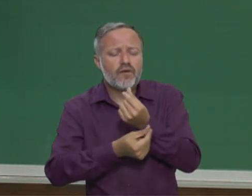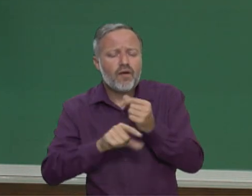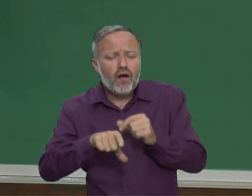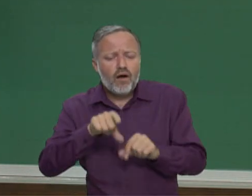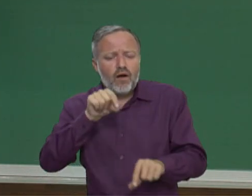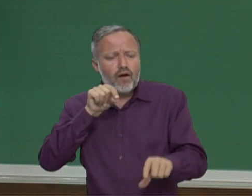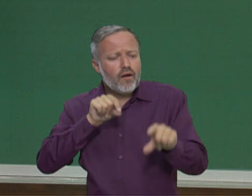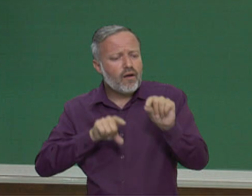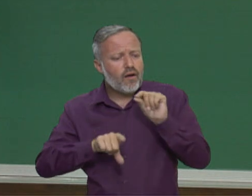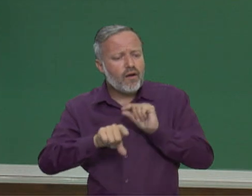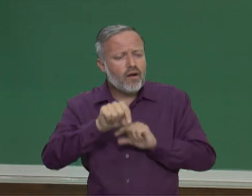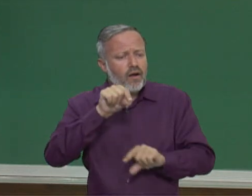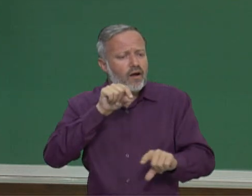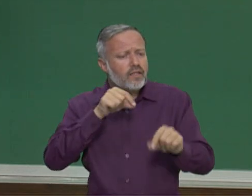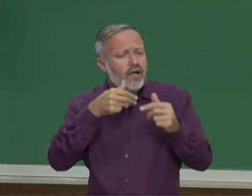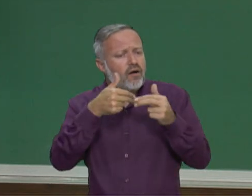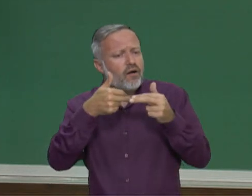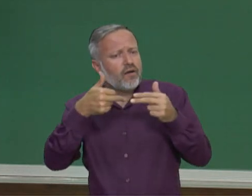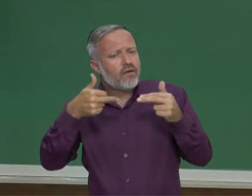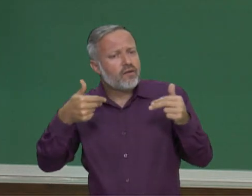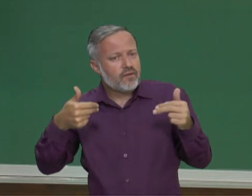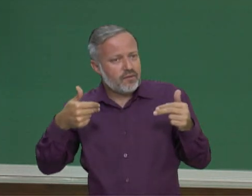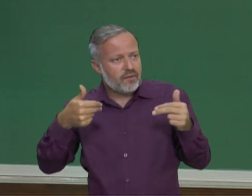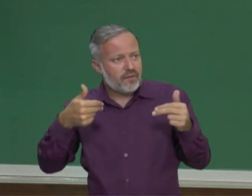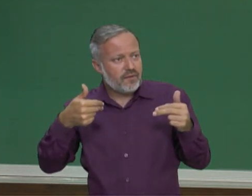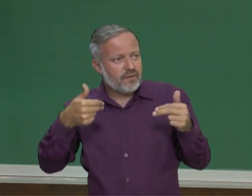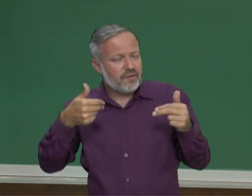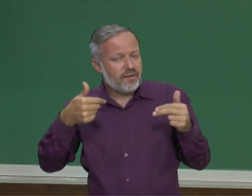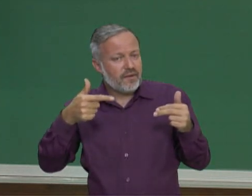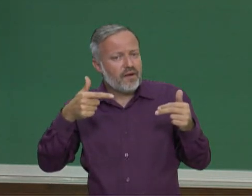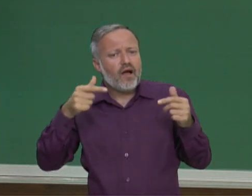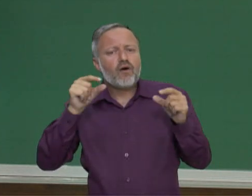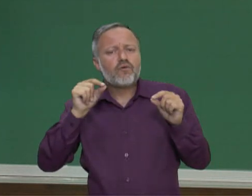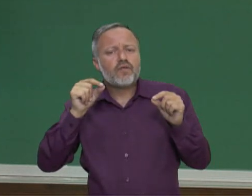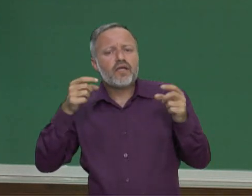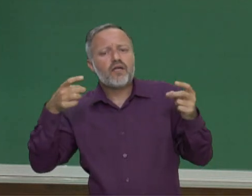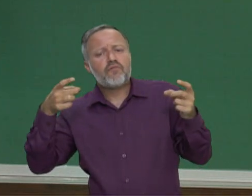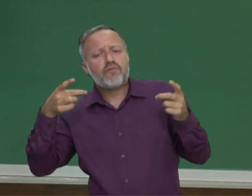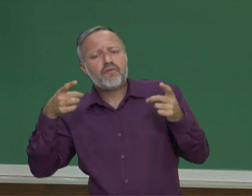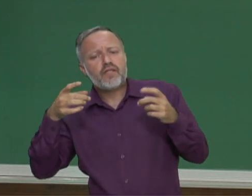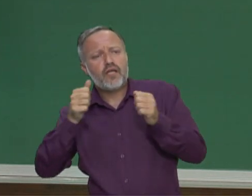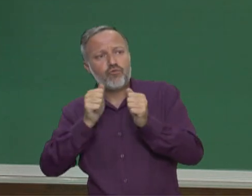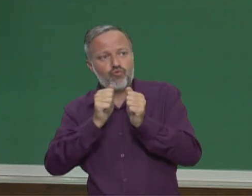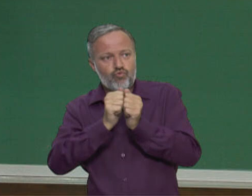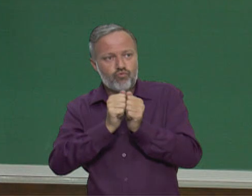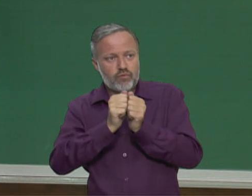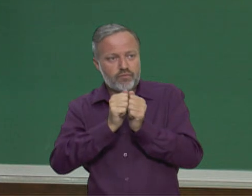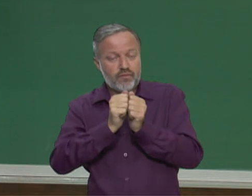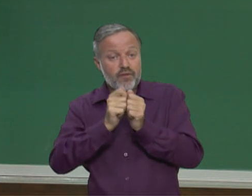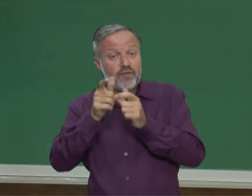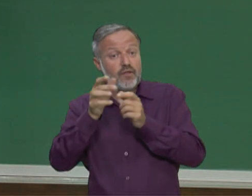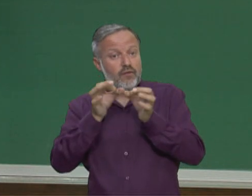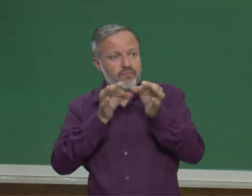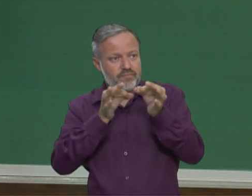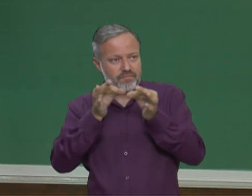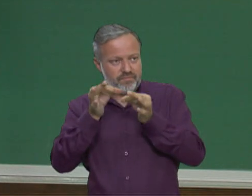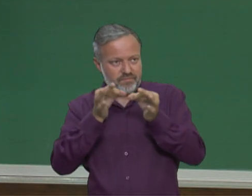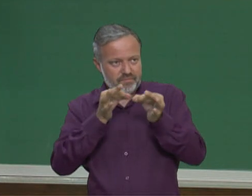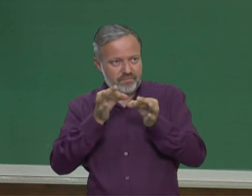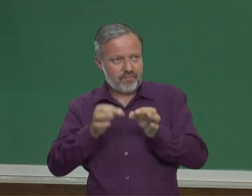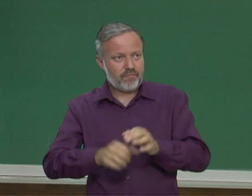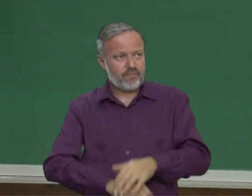daquela matéria-prima? Quem vão ser os meus concorrentes diretos, indiretos? Então, tudo isso vai envolver uma organização,